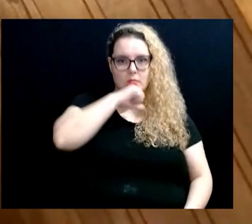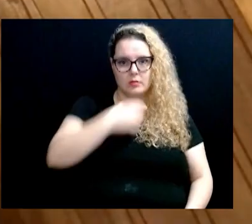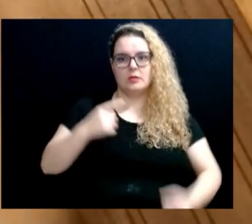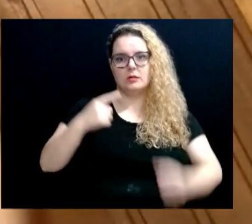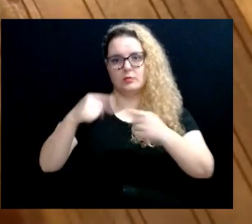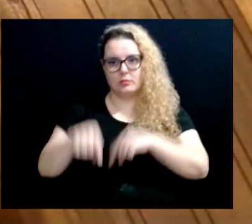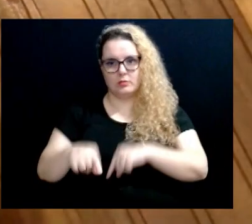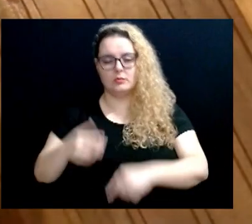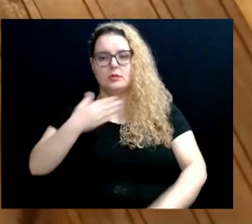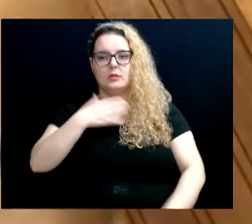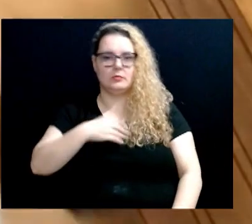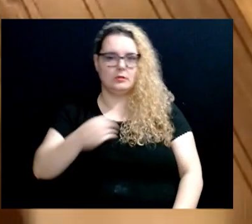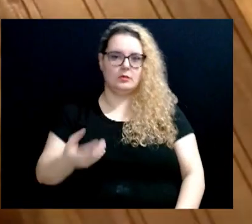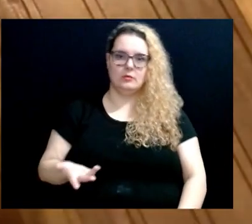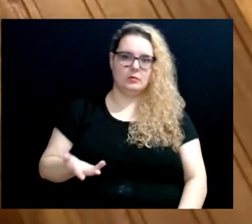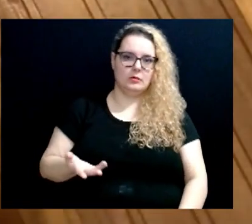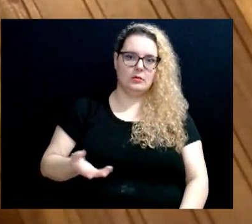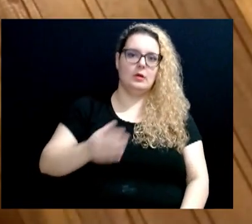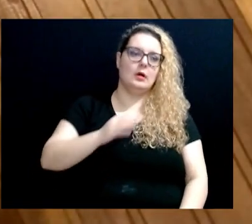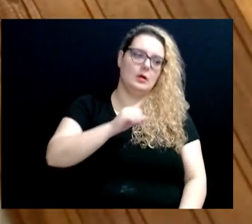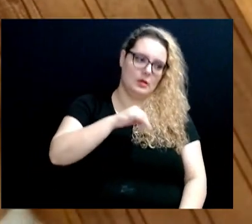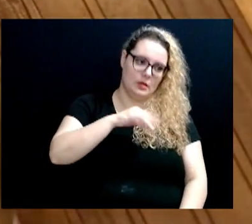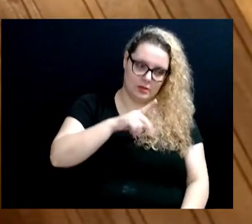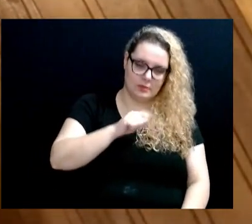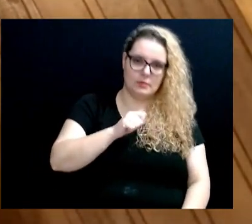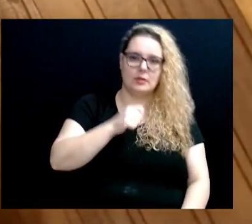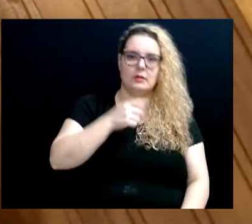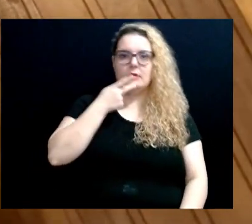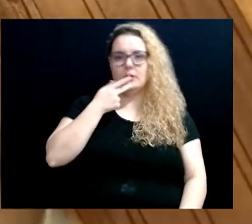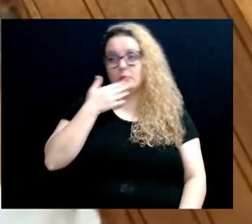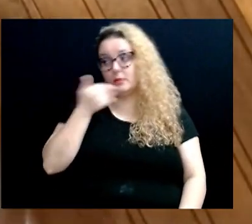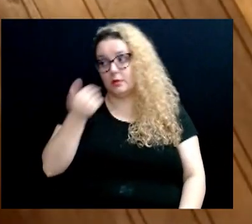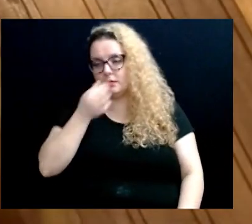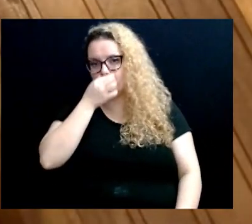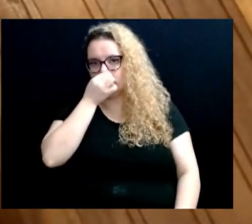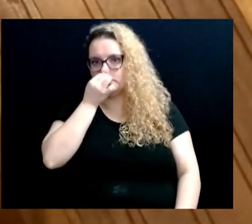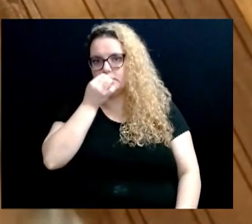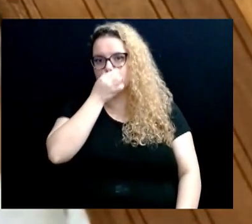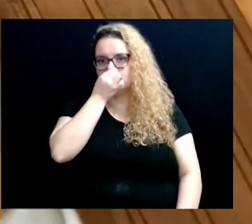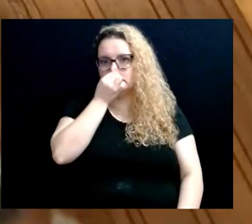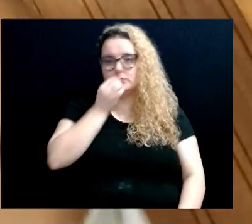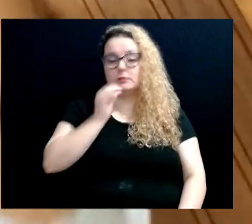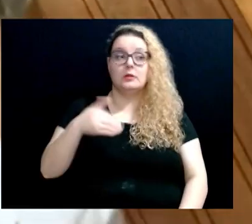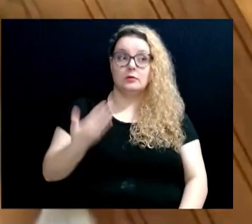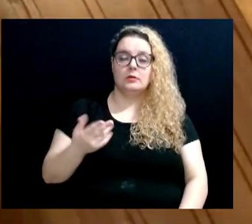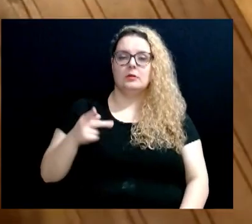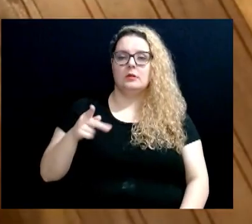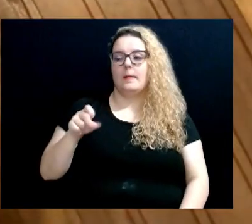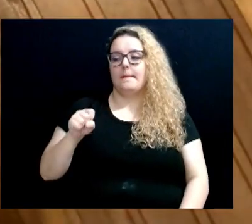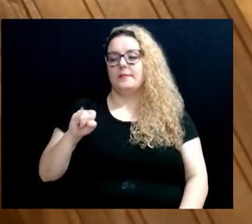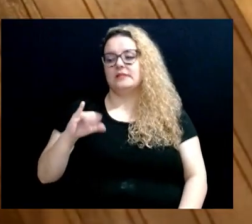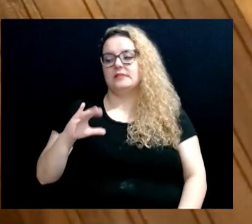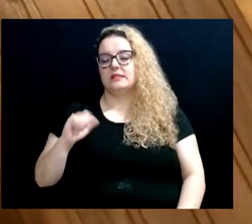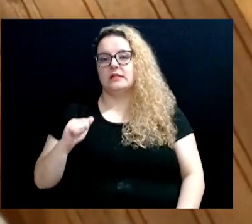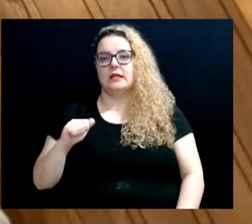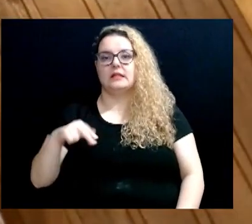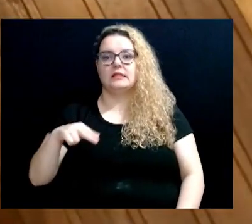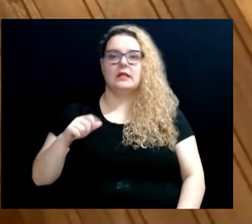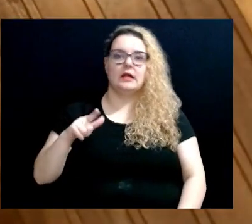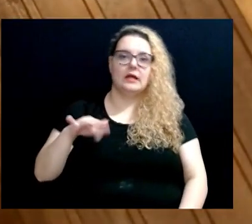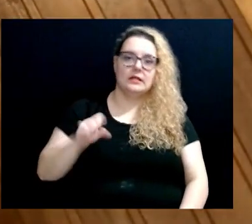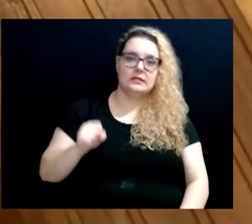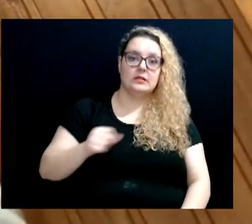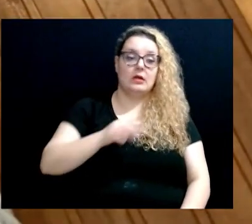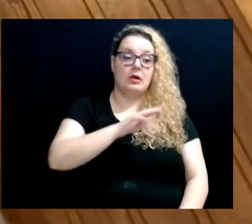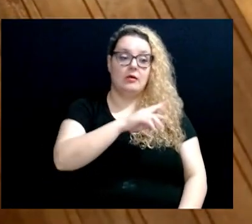pega, a Camila vai saber falar ainda melhor, quando a gente traz a parte da psicanálise, de Freud, lá de trás, que a gente